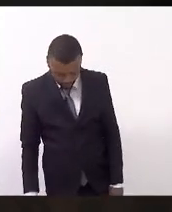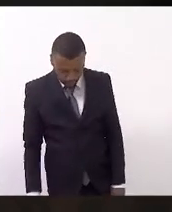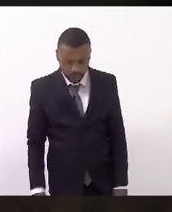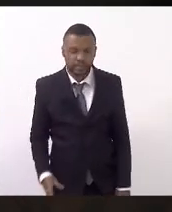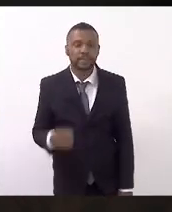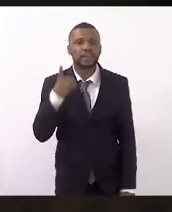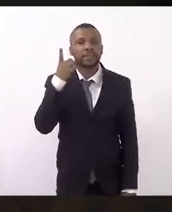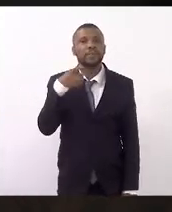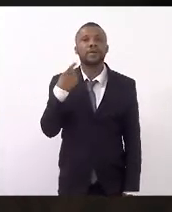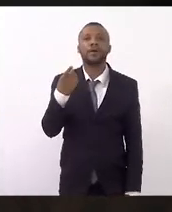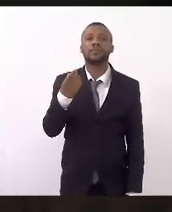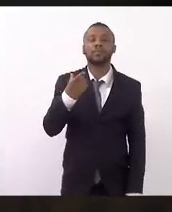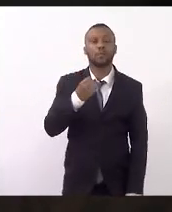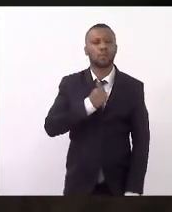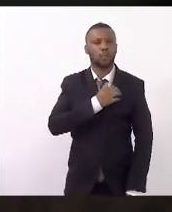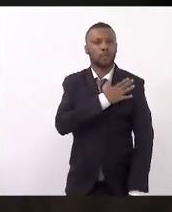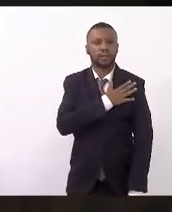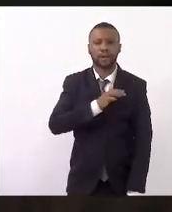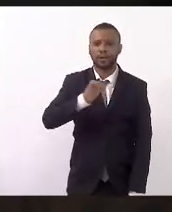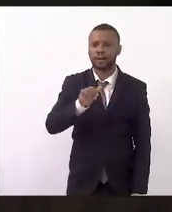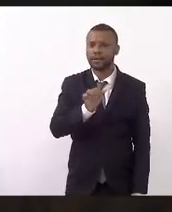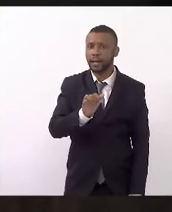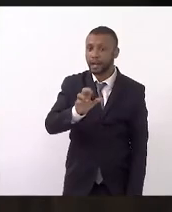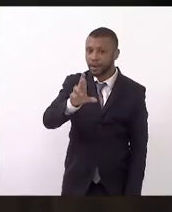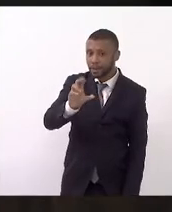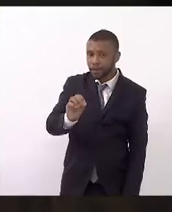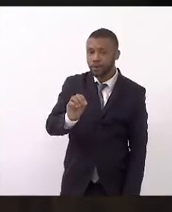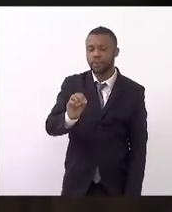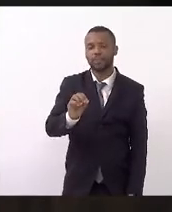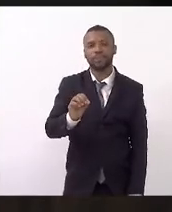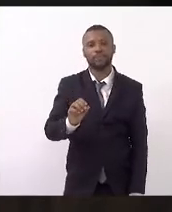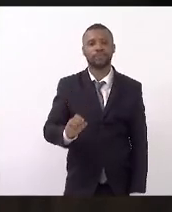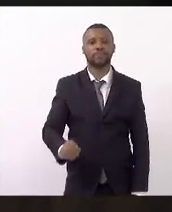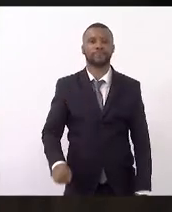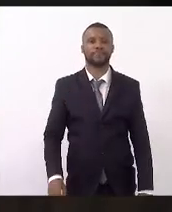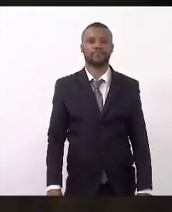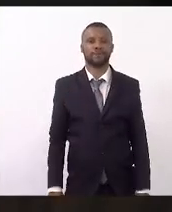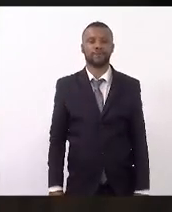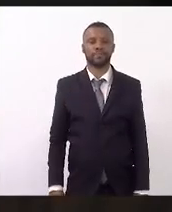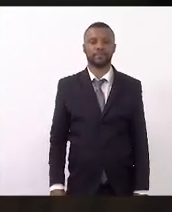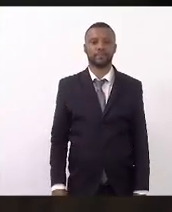deputado Coronel Jairo, deputado Coronel Jairo,